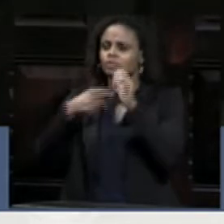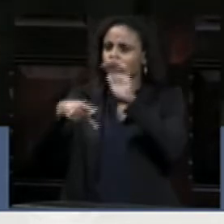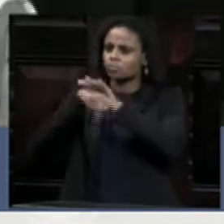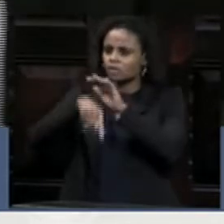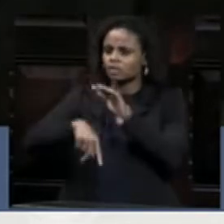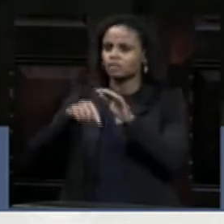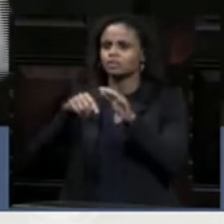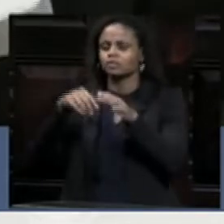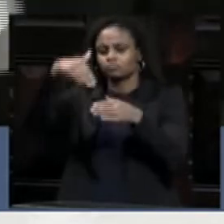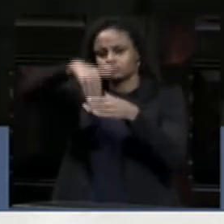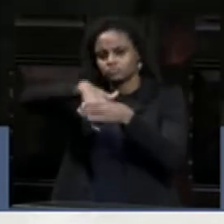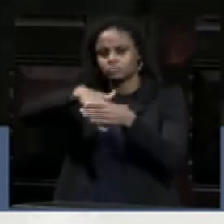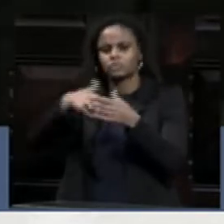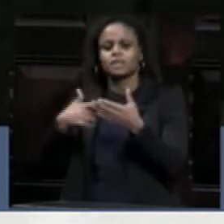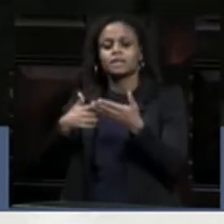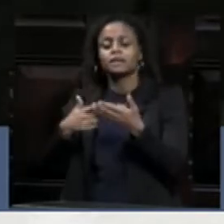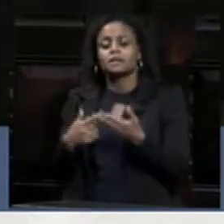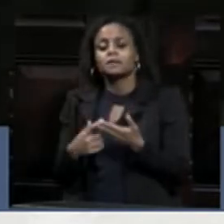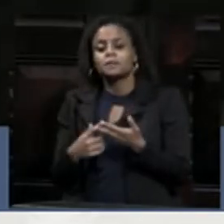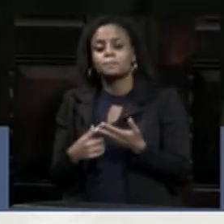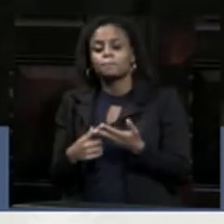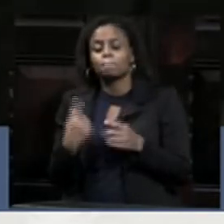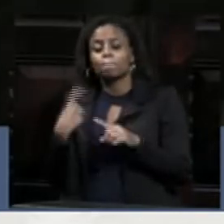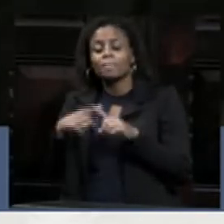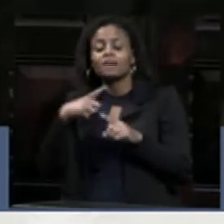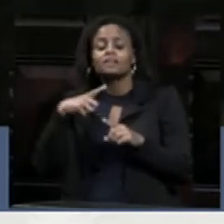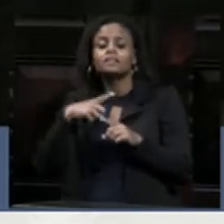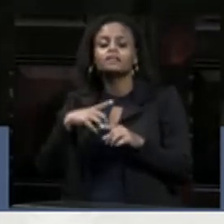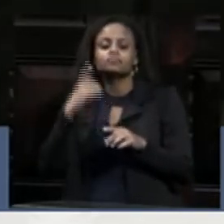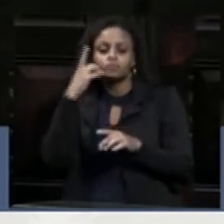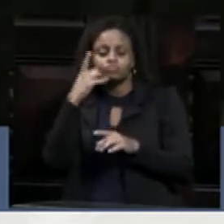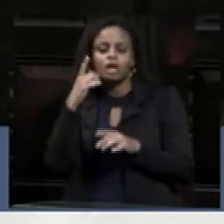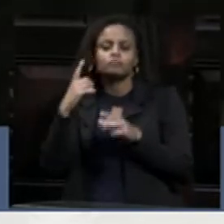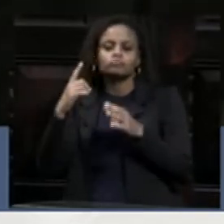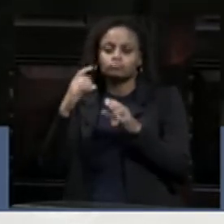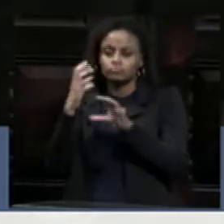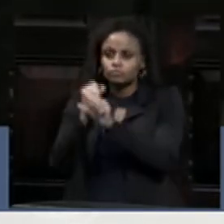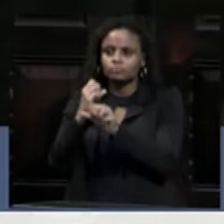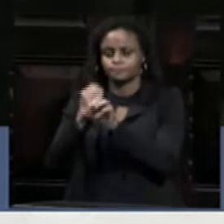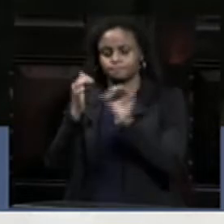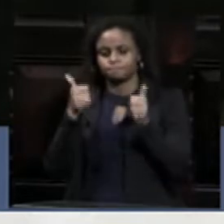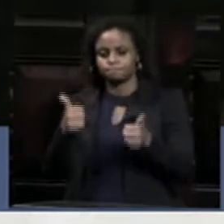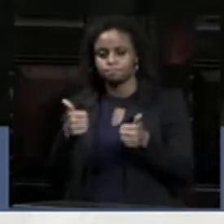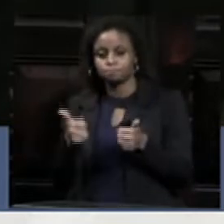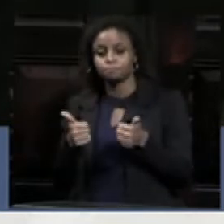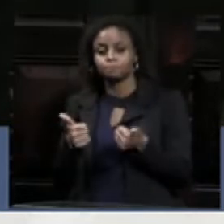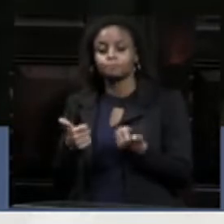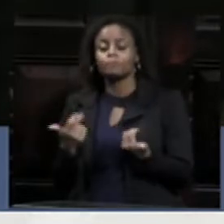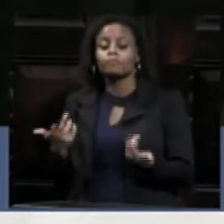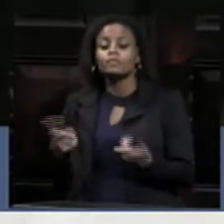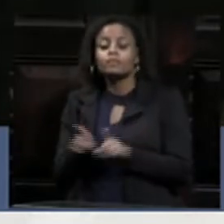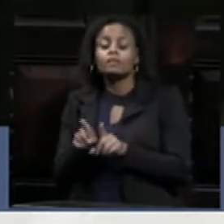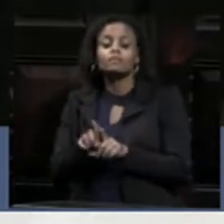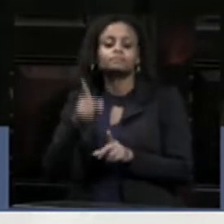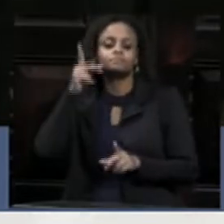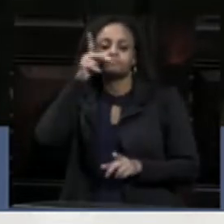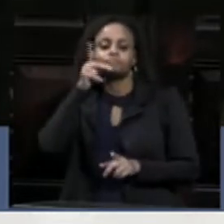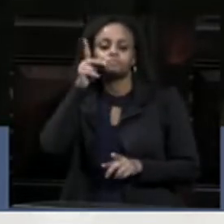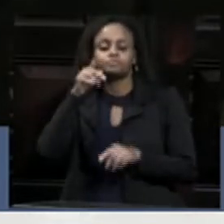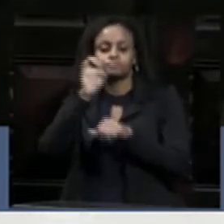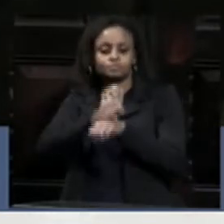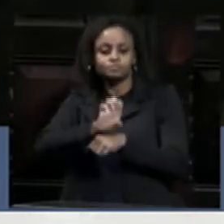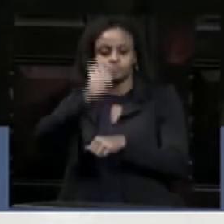que tivéssemos aí os elementos necessários para essa determinação. Um preocupado parlamento estadual,